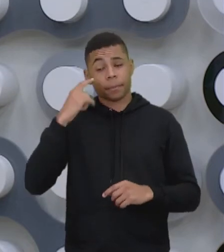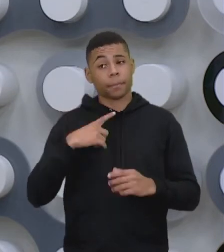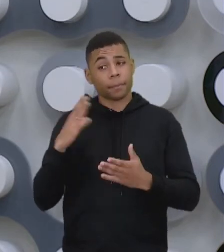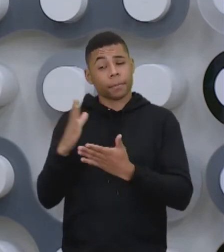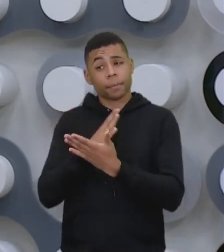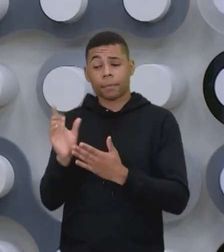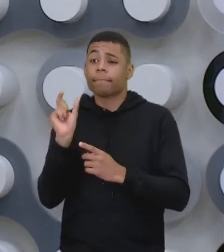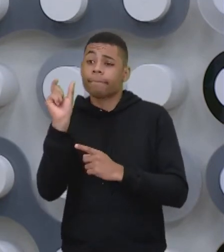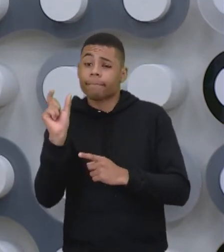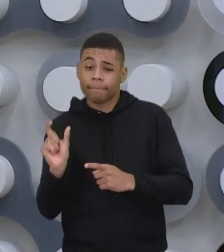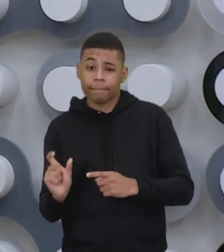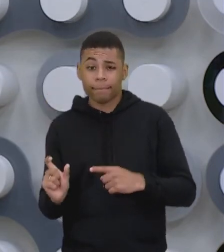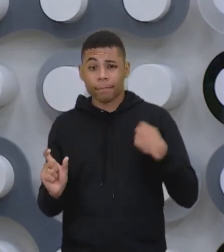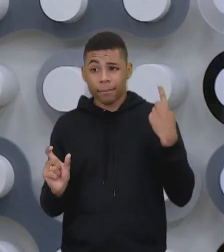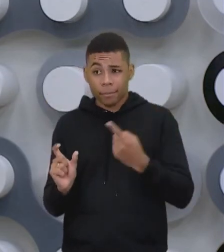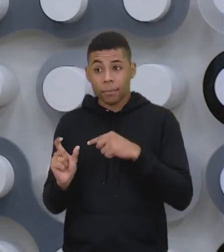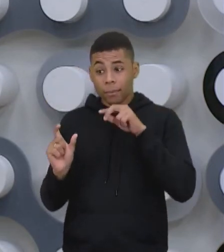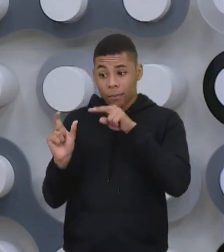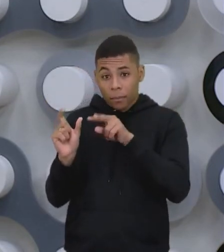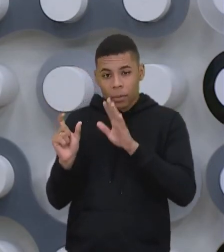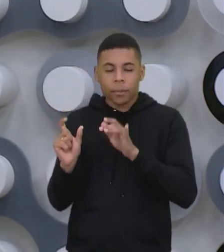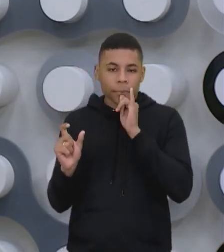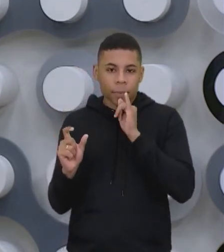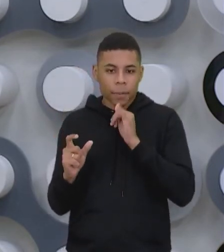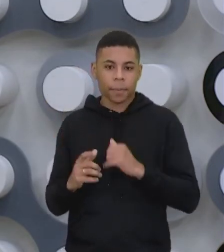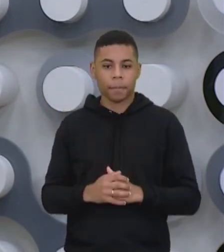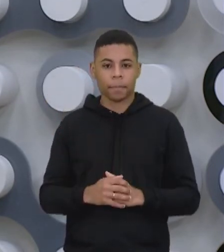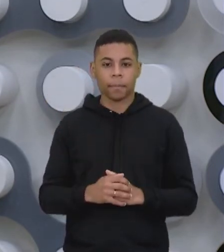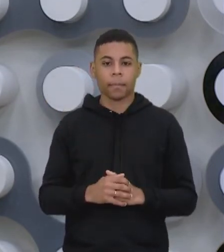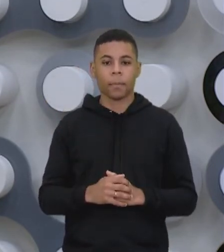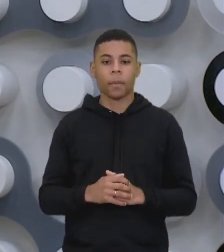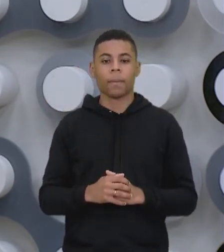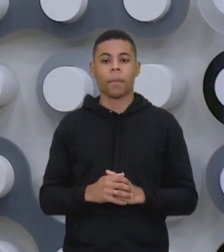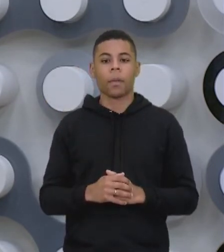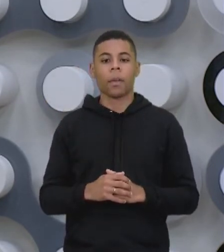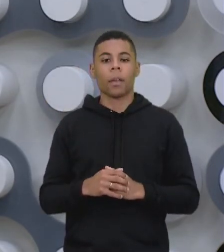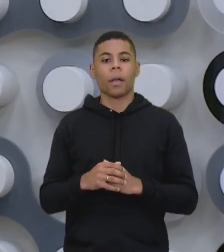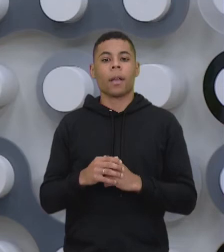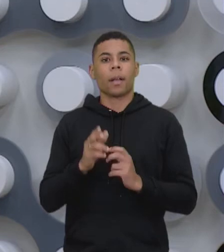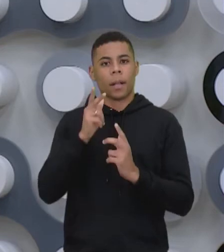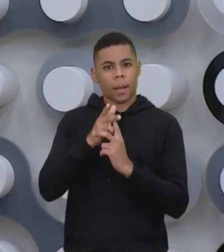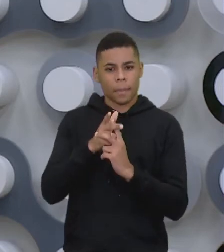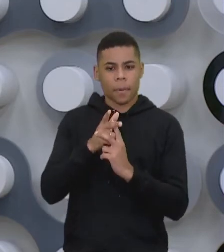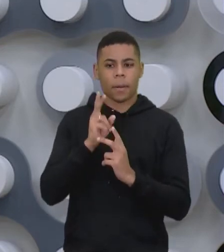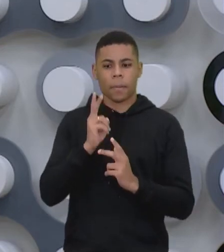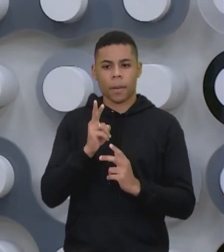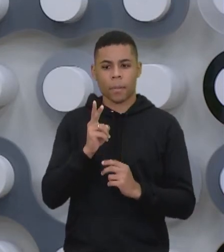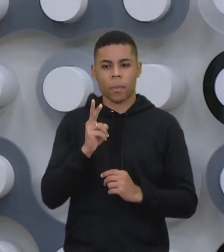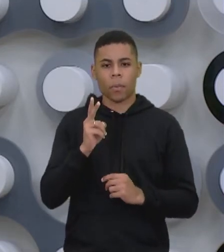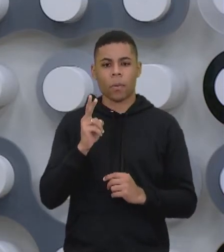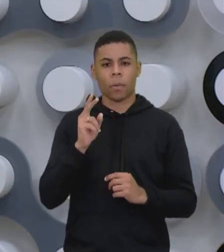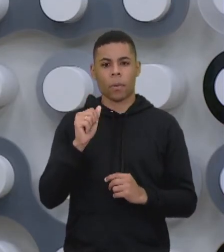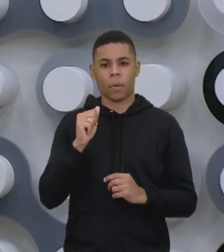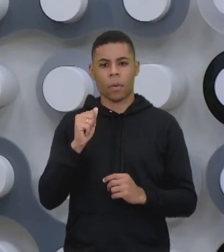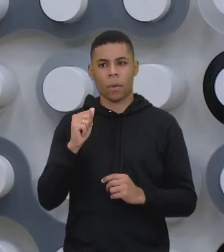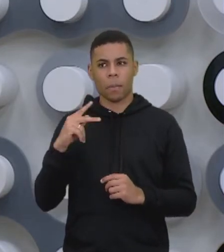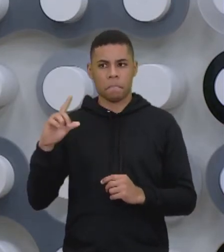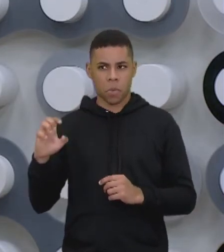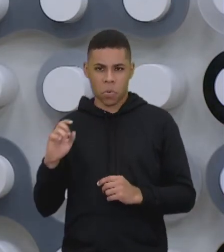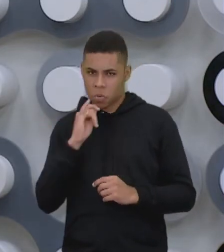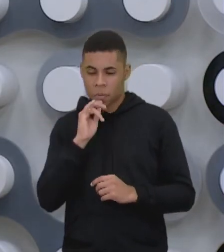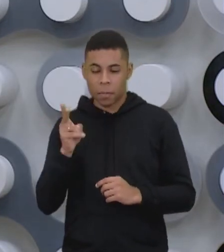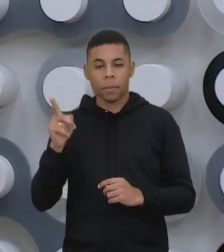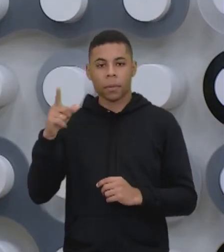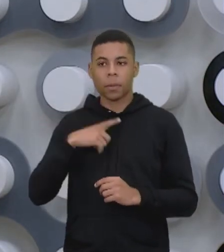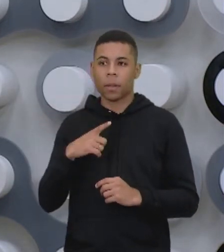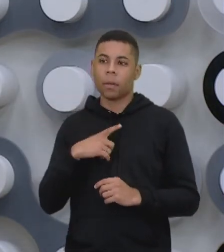que a gente já analisou neste componente, por exemplo, a câmara de eco. Você percebe que a mesma coisa que é falada no jornal A é no B, no